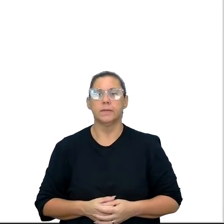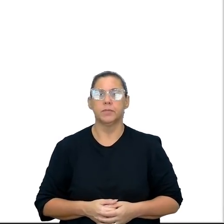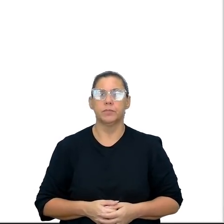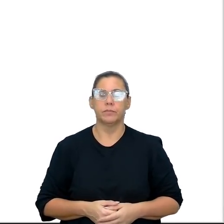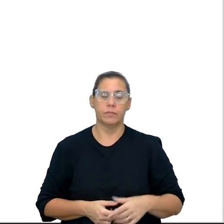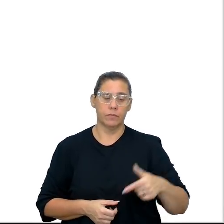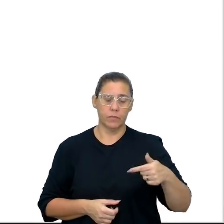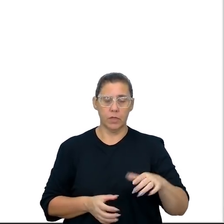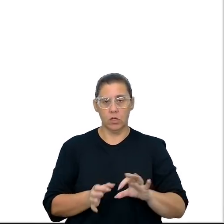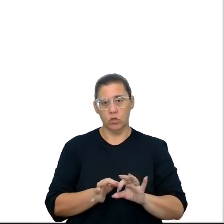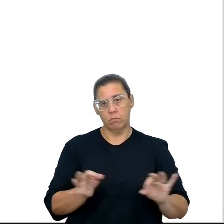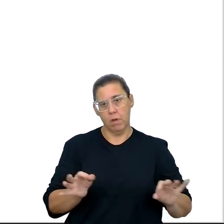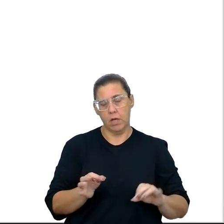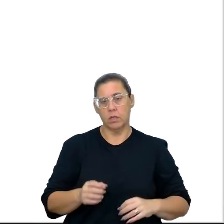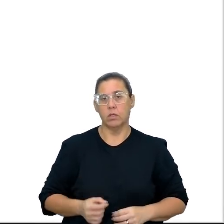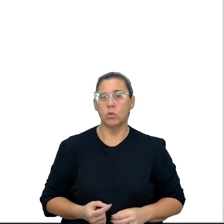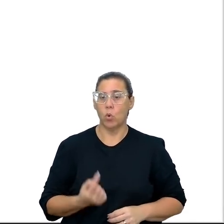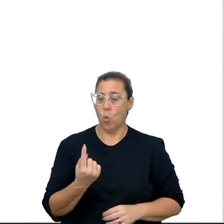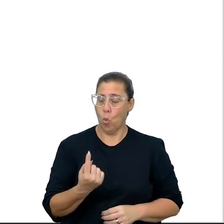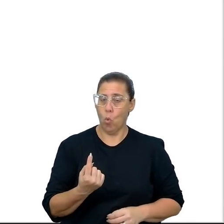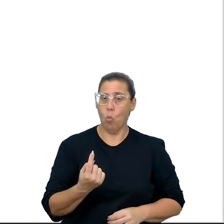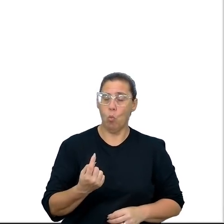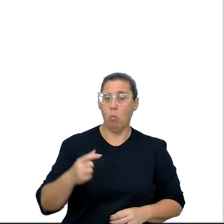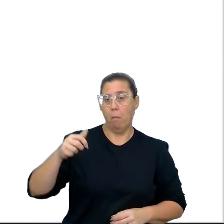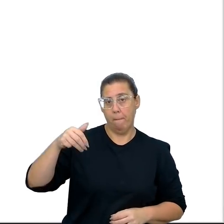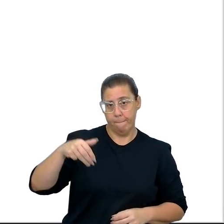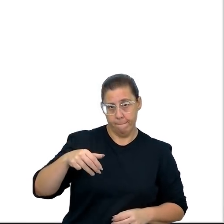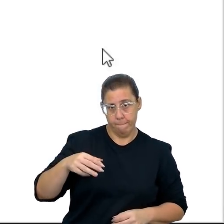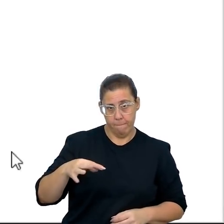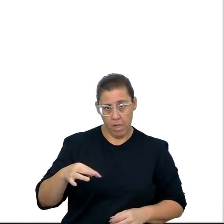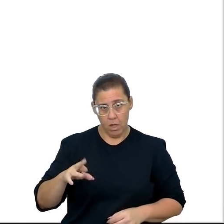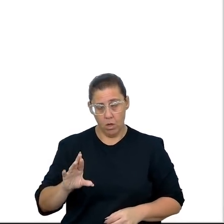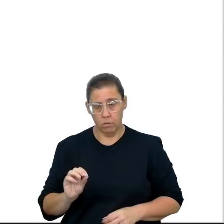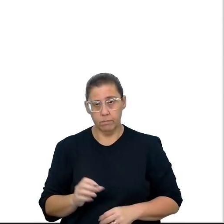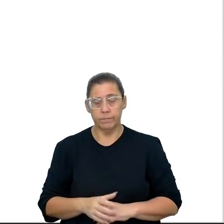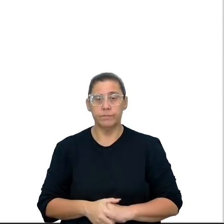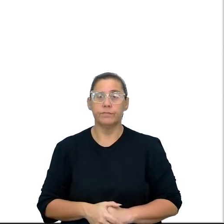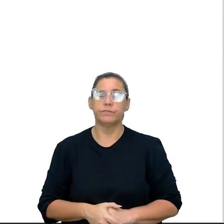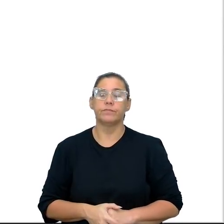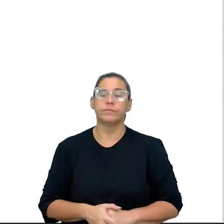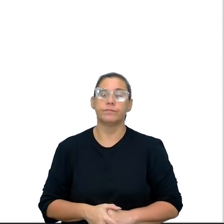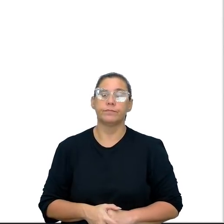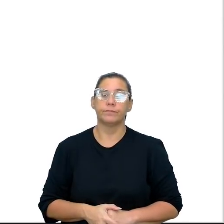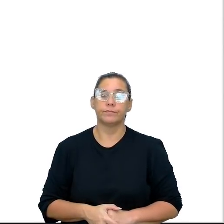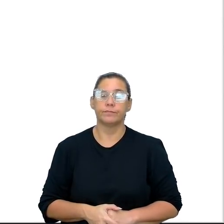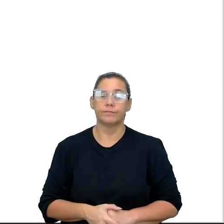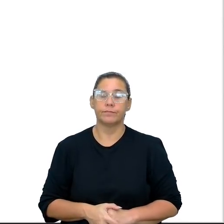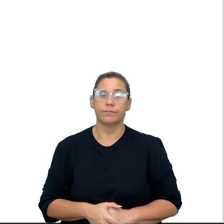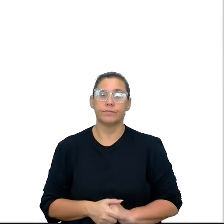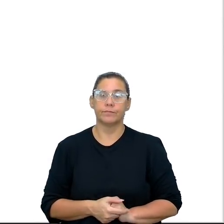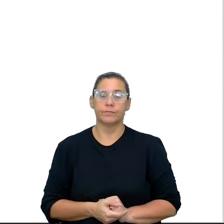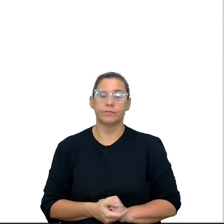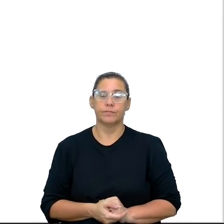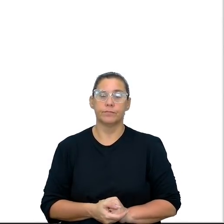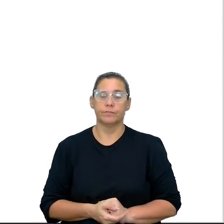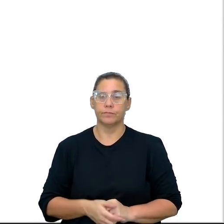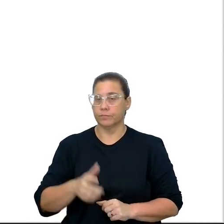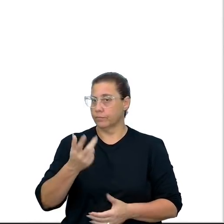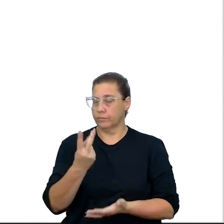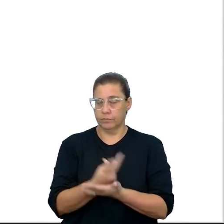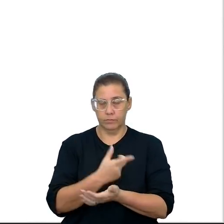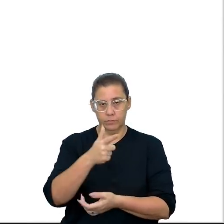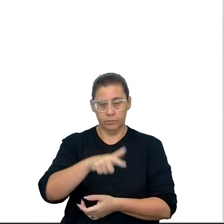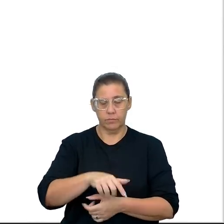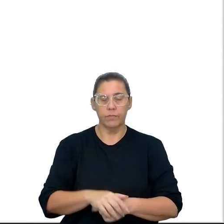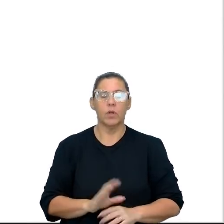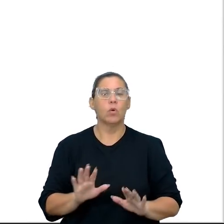Em 7 metros temos 1 metro. Não, peraí, gente, volta. Vou ler a situação problema aqui, ó. Qual